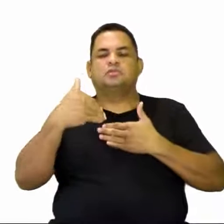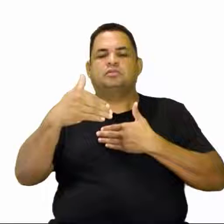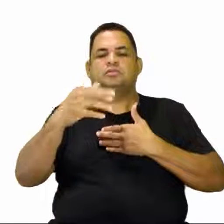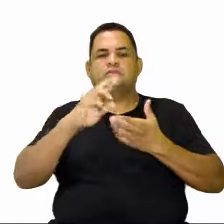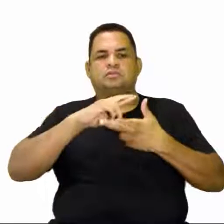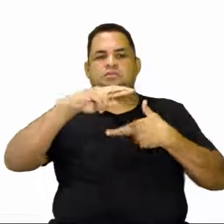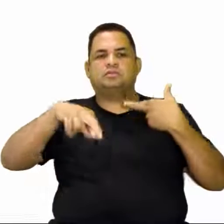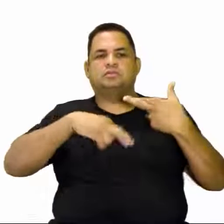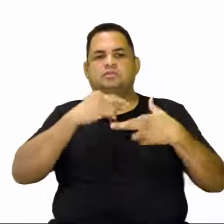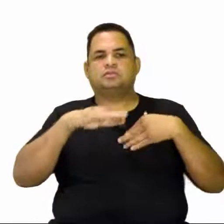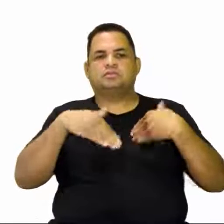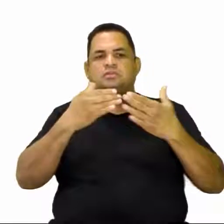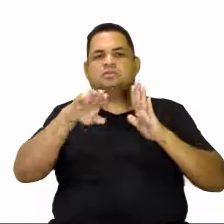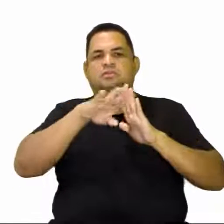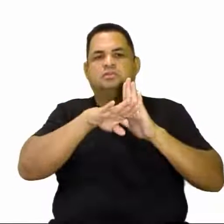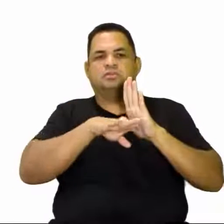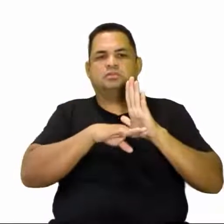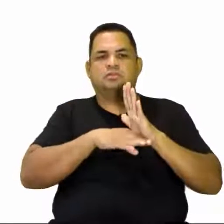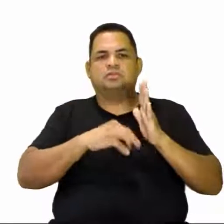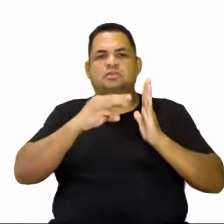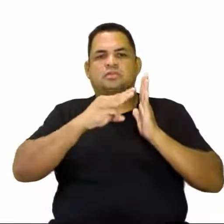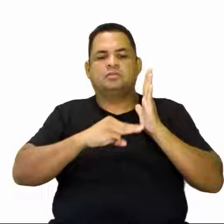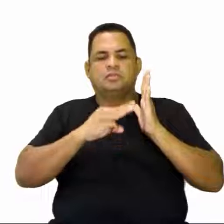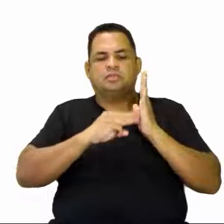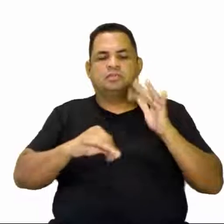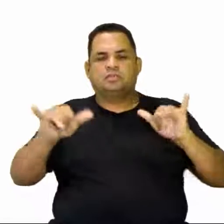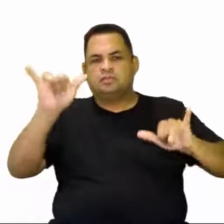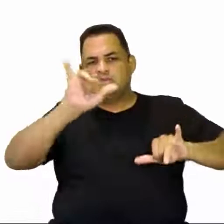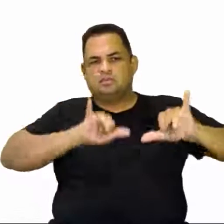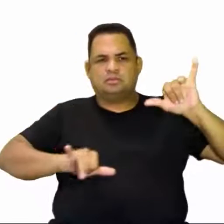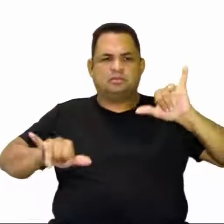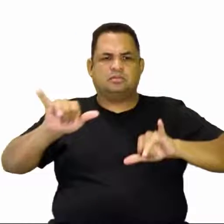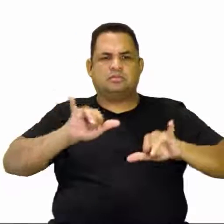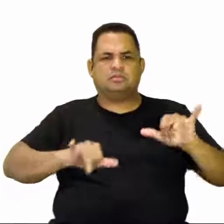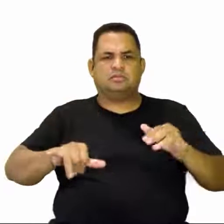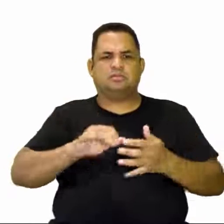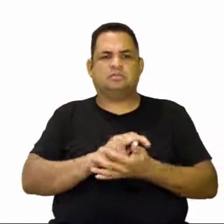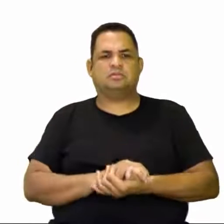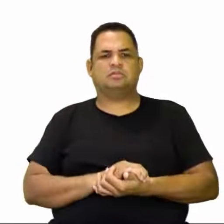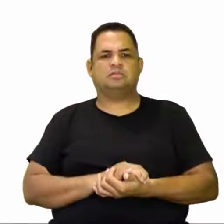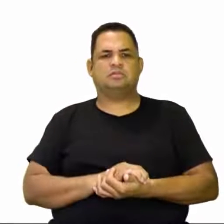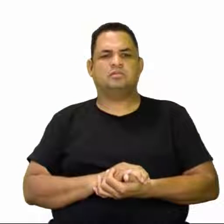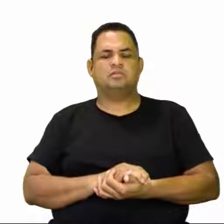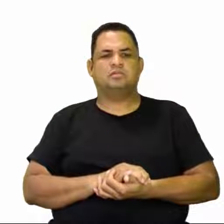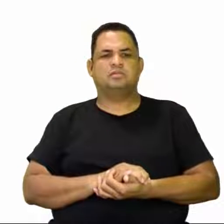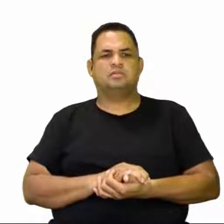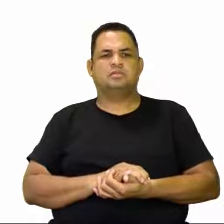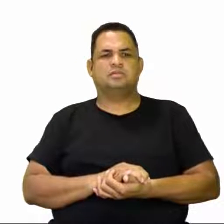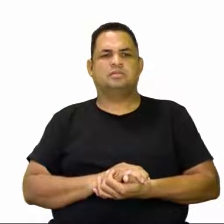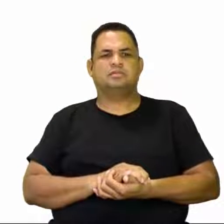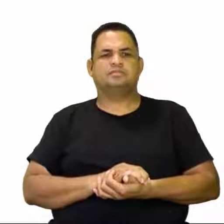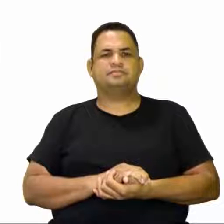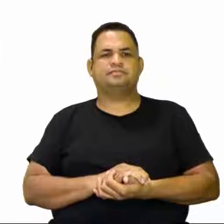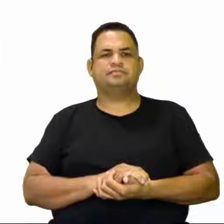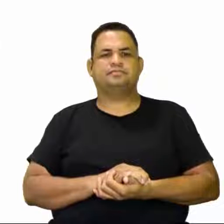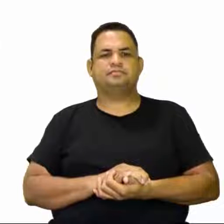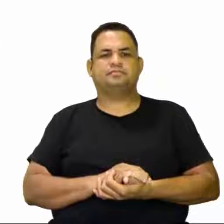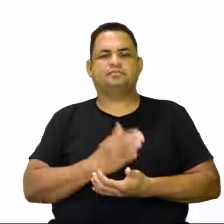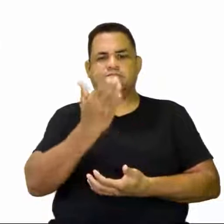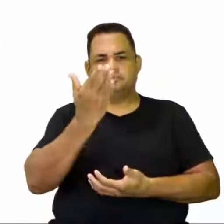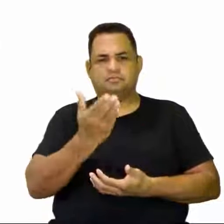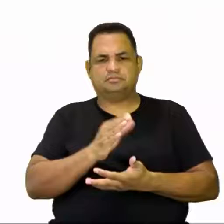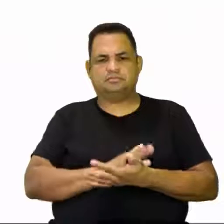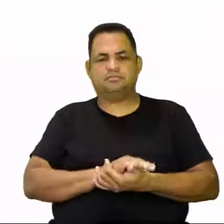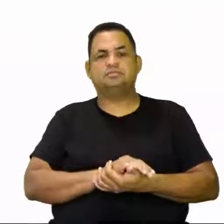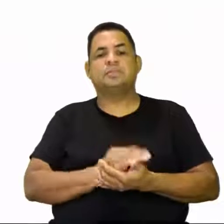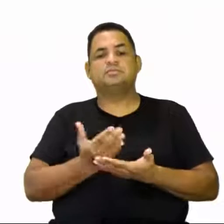classificadas como os métodos químicos? Muita atenção nessa parte aqui, galera. A maioria desses processos,